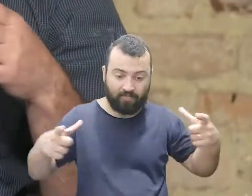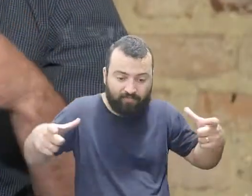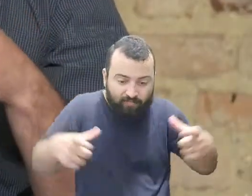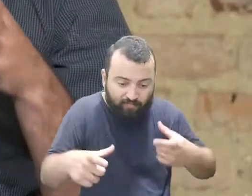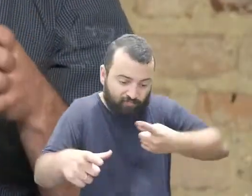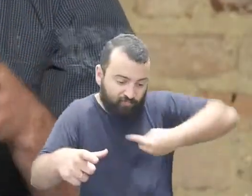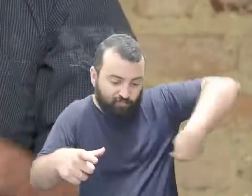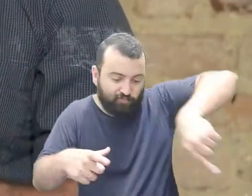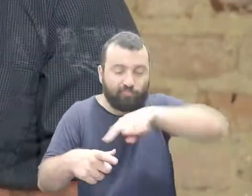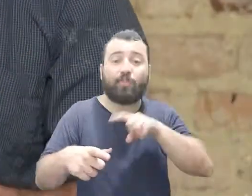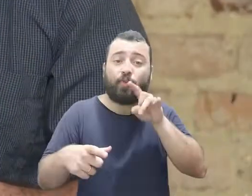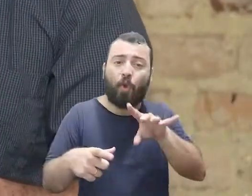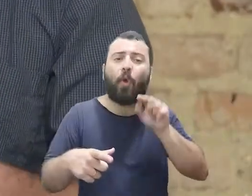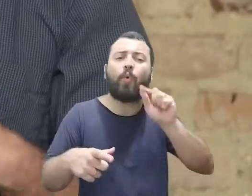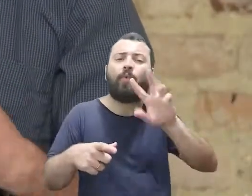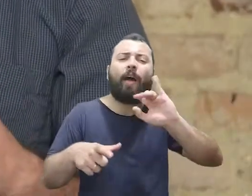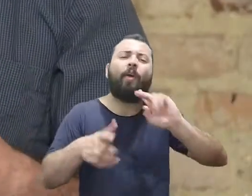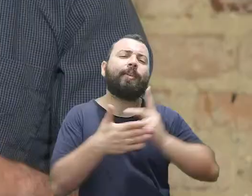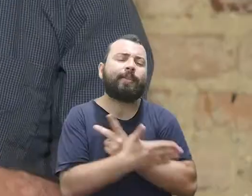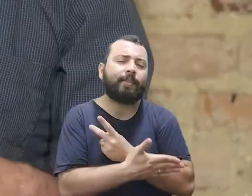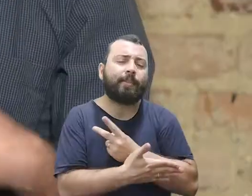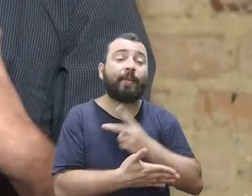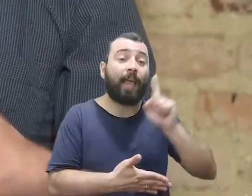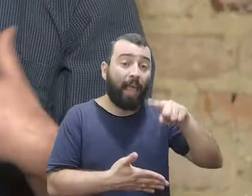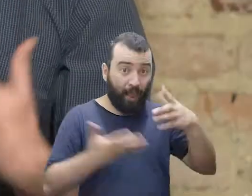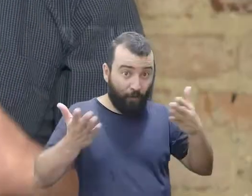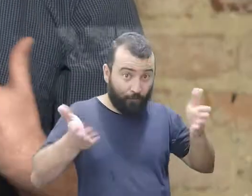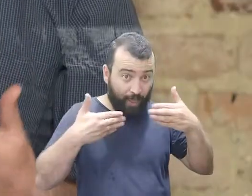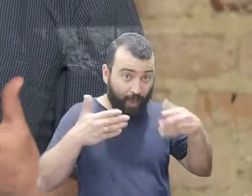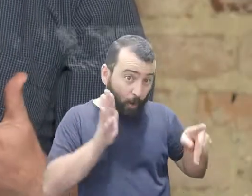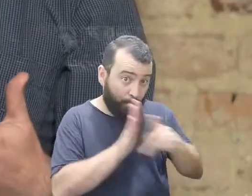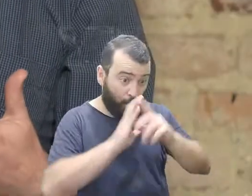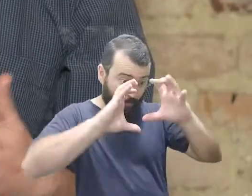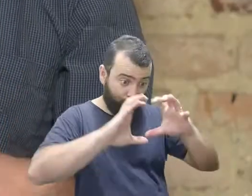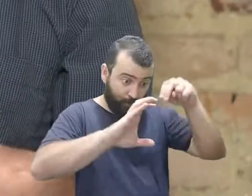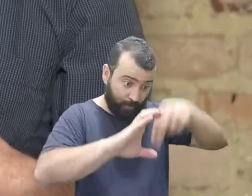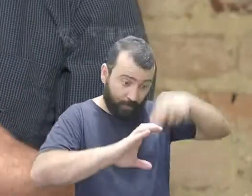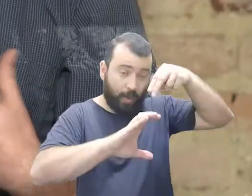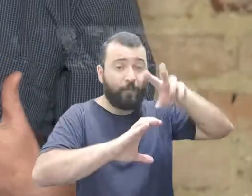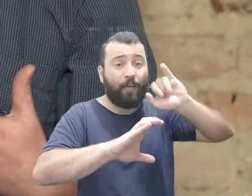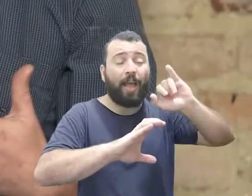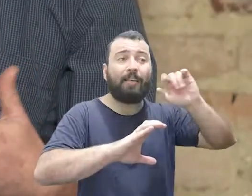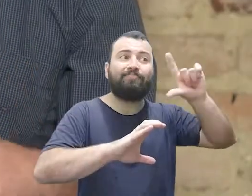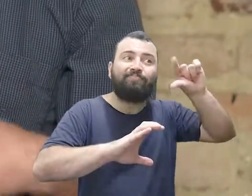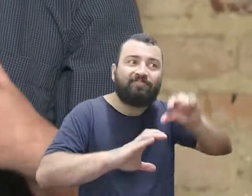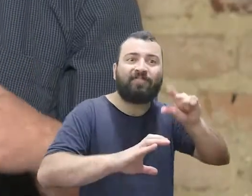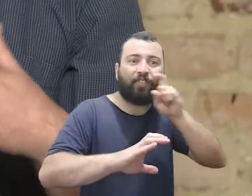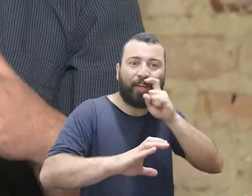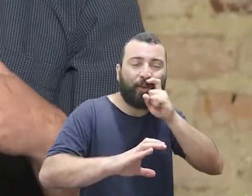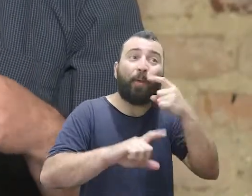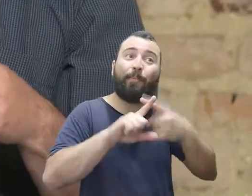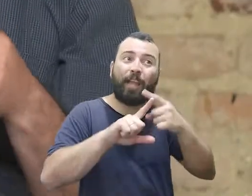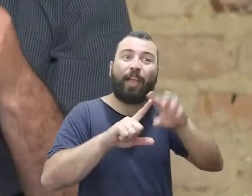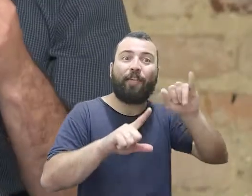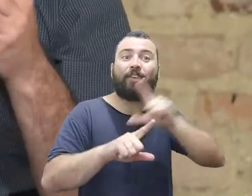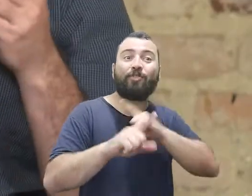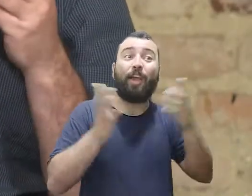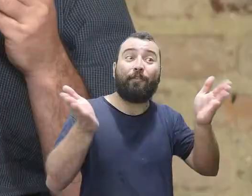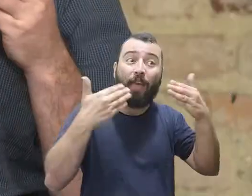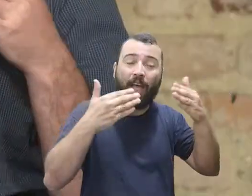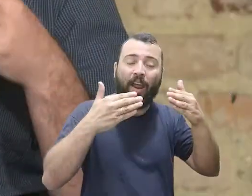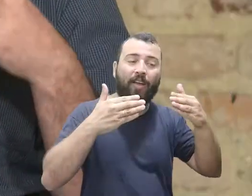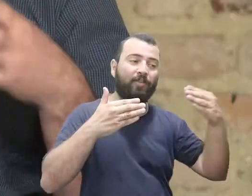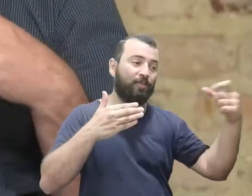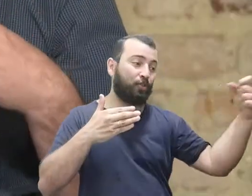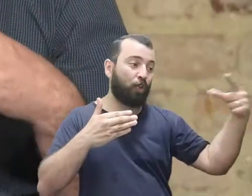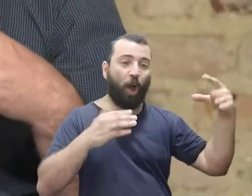mais excêntrica, nessa configuração, o que vai ocorrer é que o verão do hemisfério norte vai ficar mais frio, porque eu vou ter verões em posições em que a